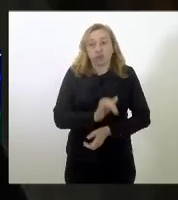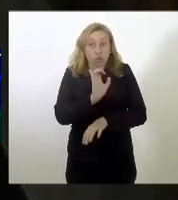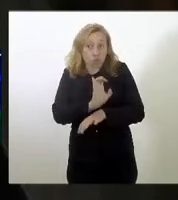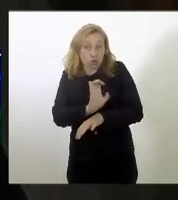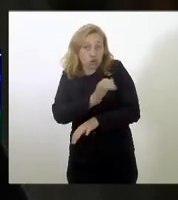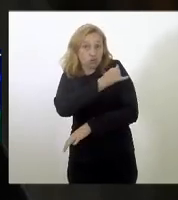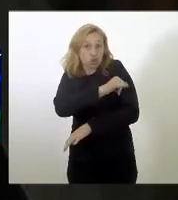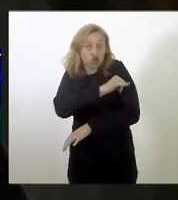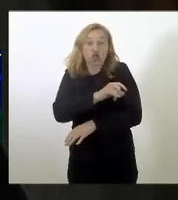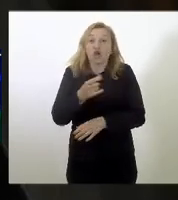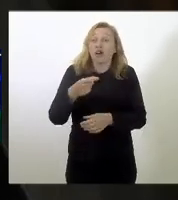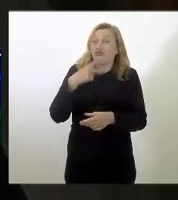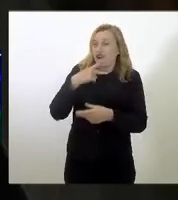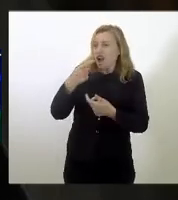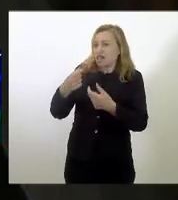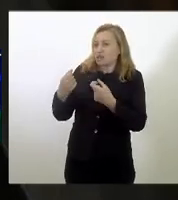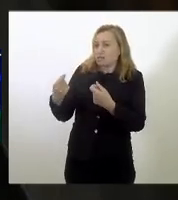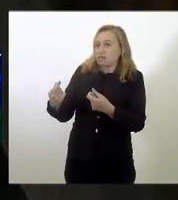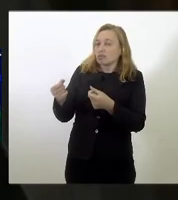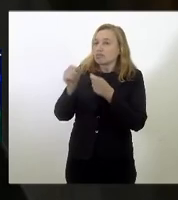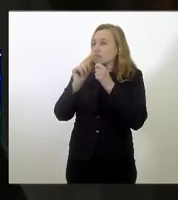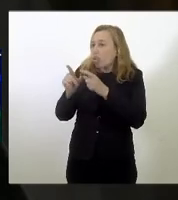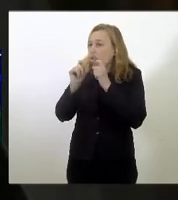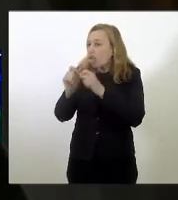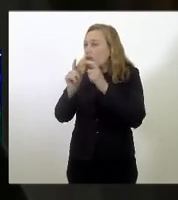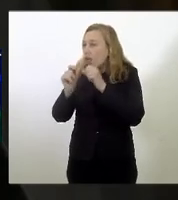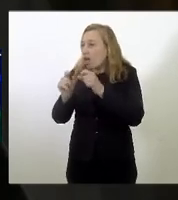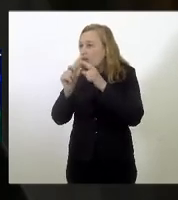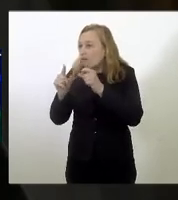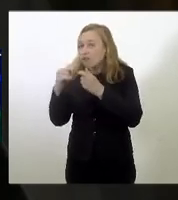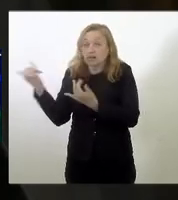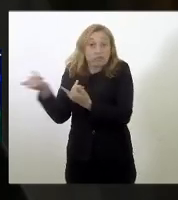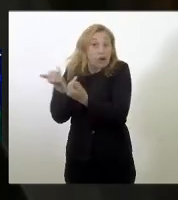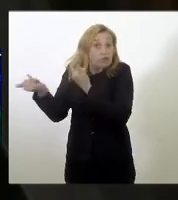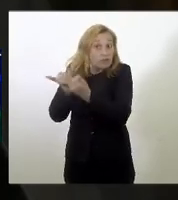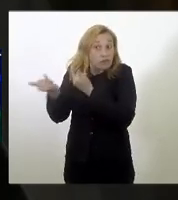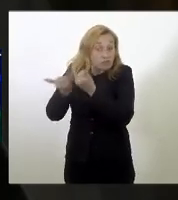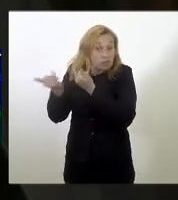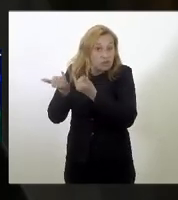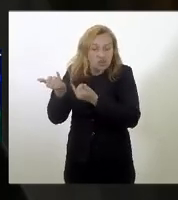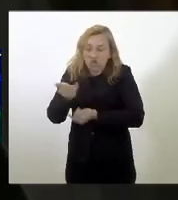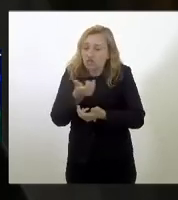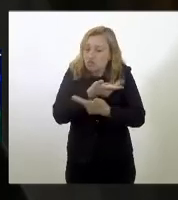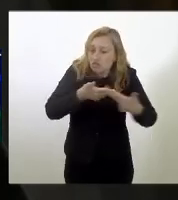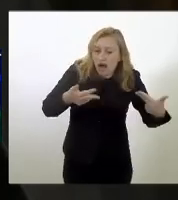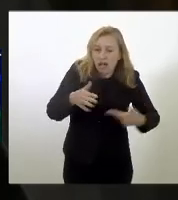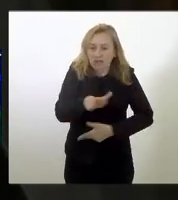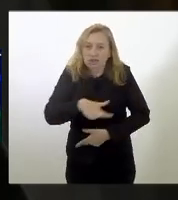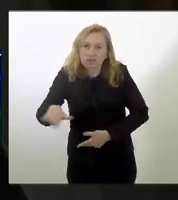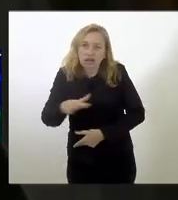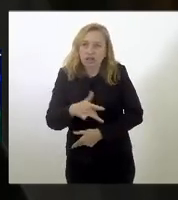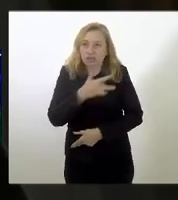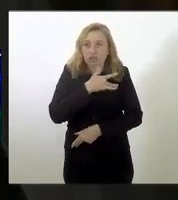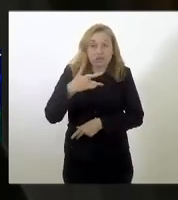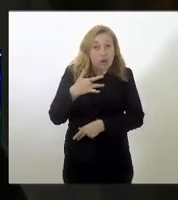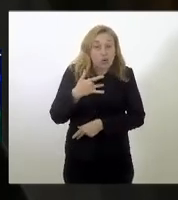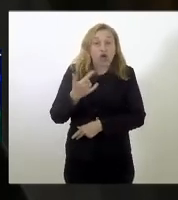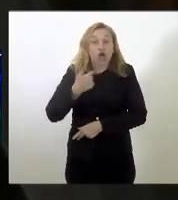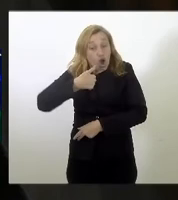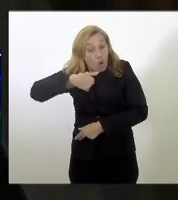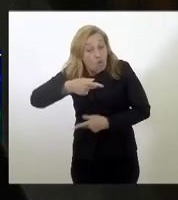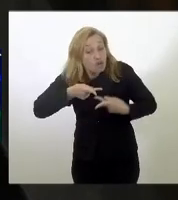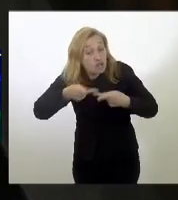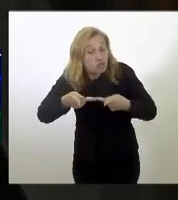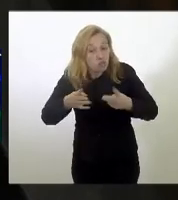recebido diversas reclamações de diversas unidades. E eu vou em todas,